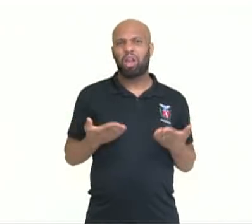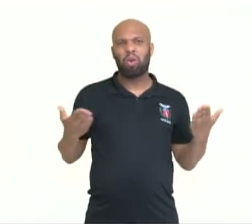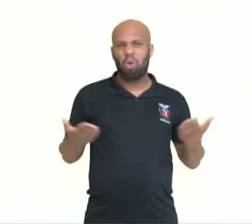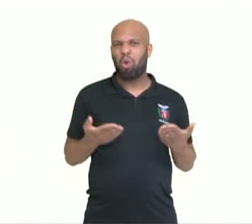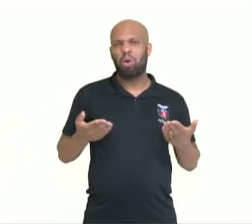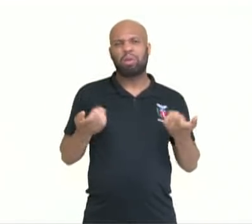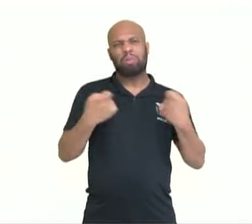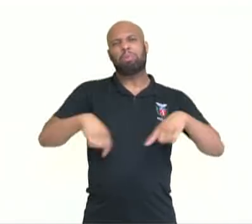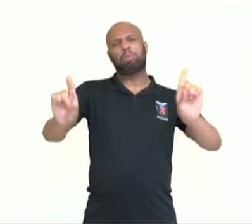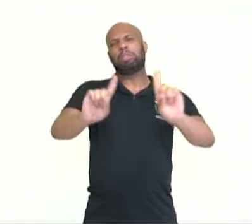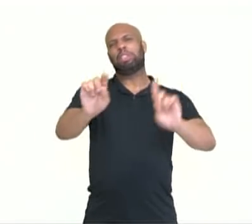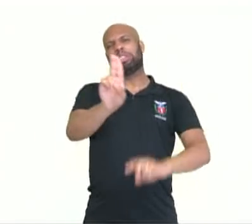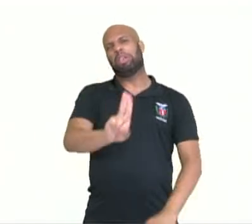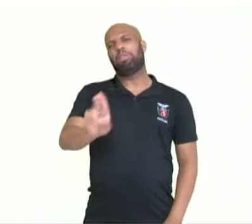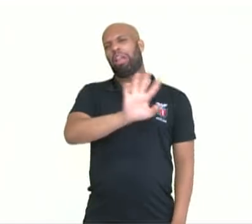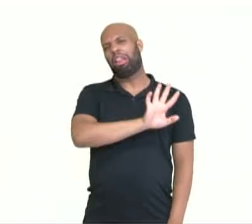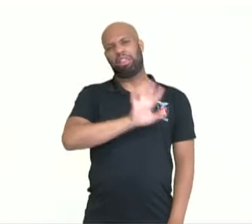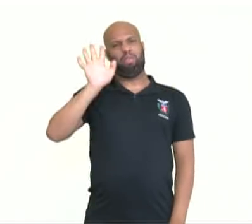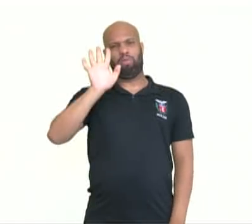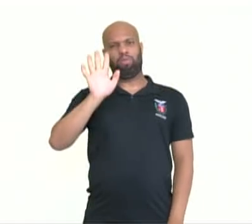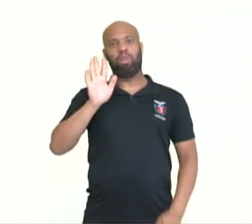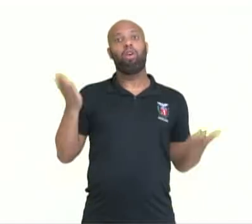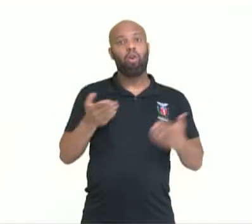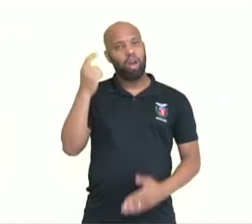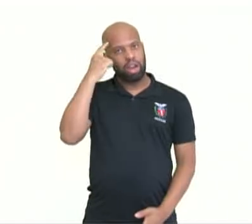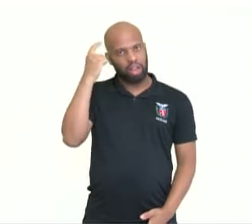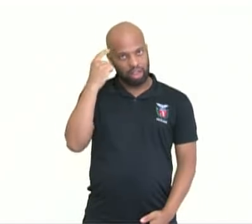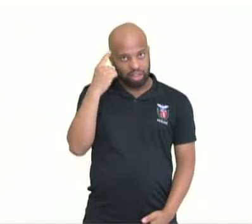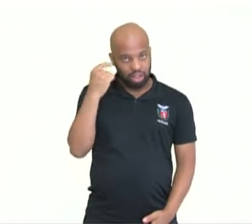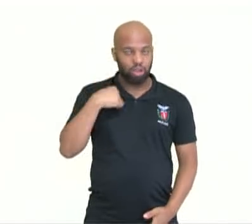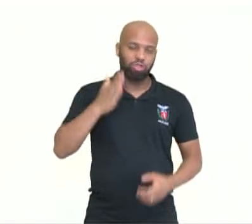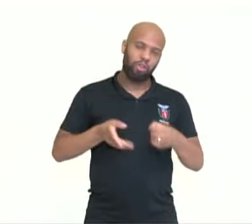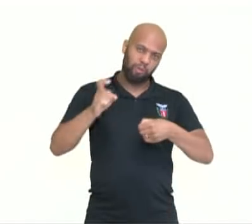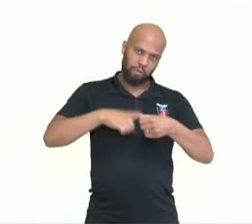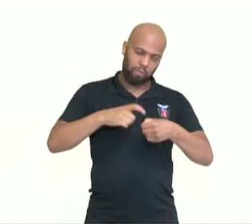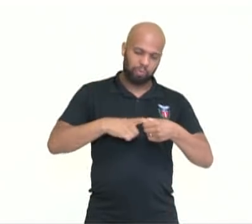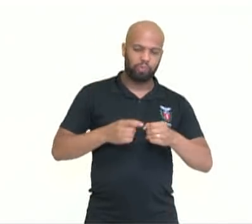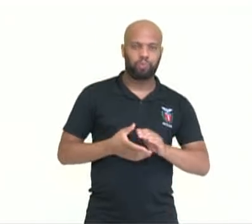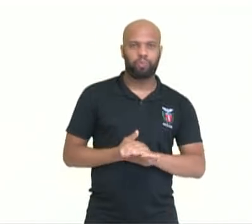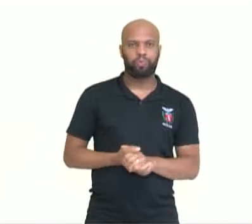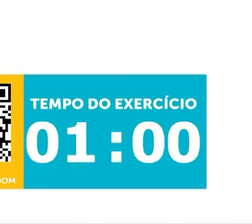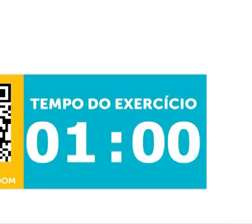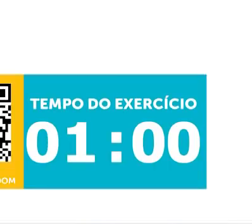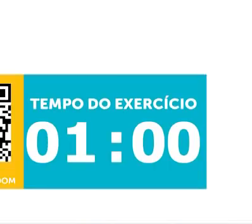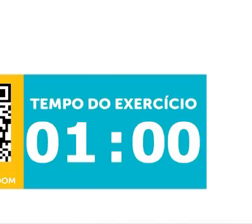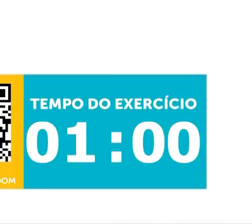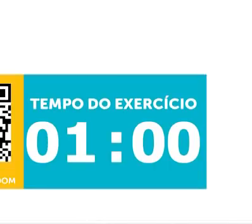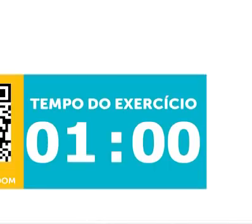mais sentido. Um tempinho para você pensar e eu já volto para nós conferirmos.